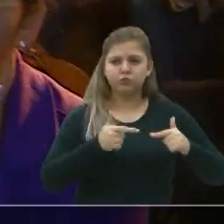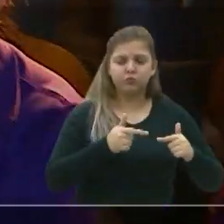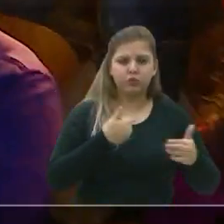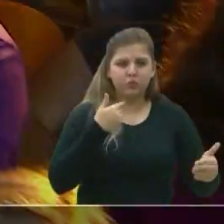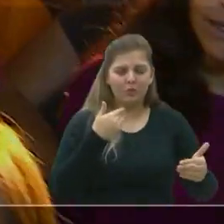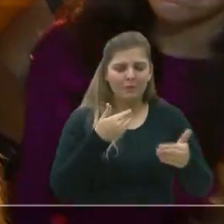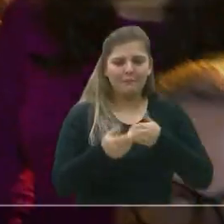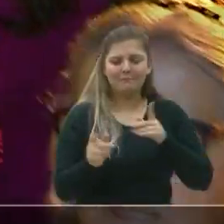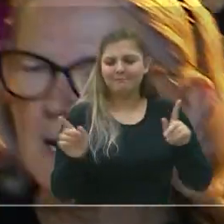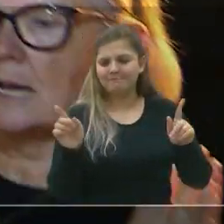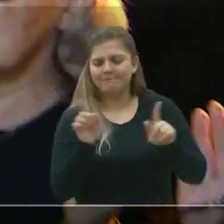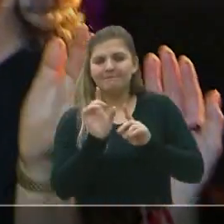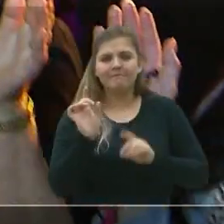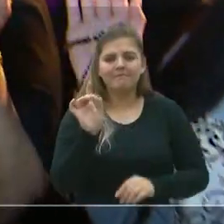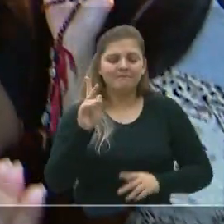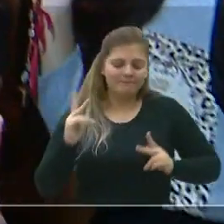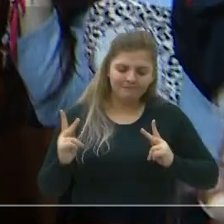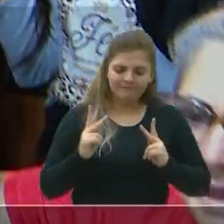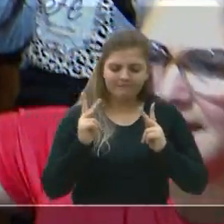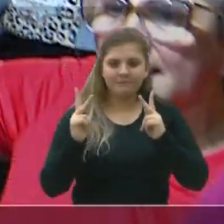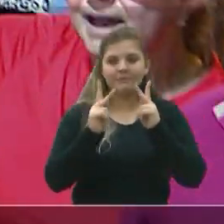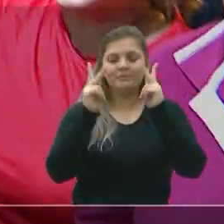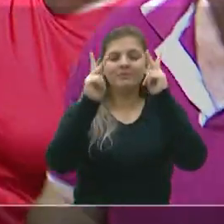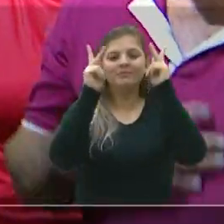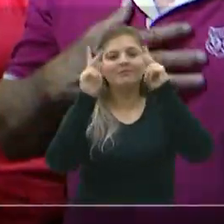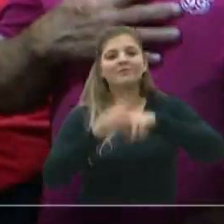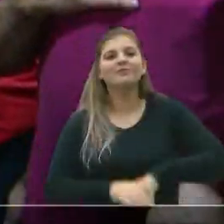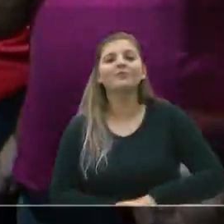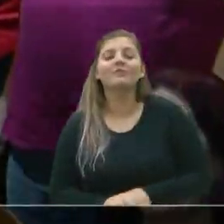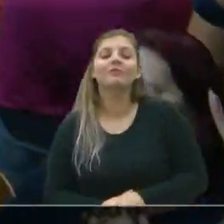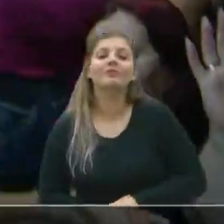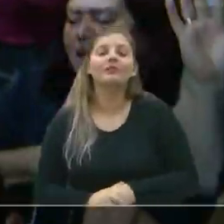não perde as batalhas.